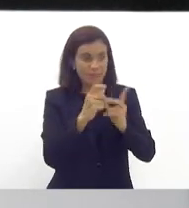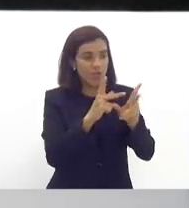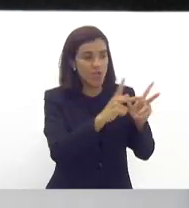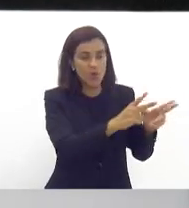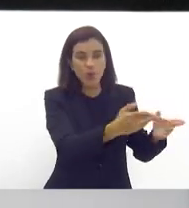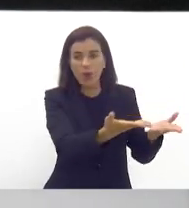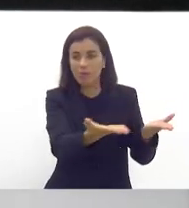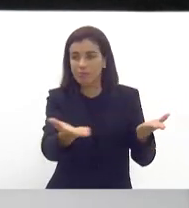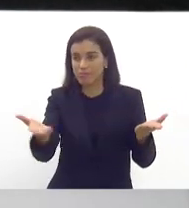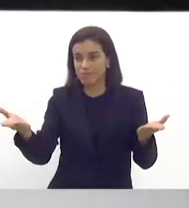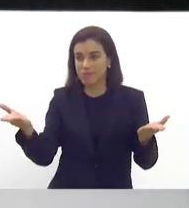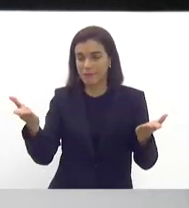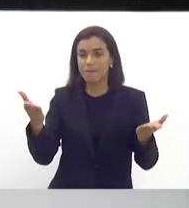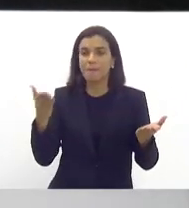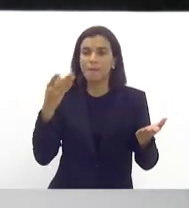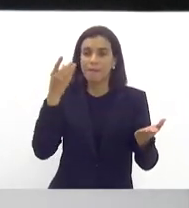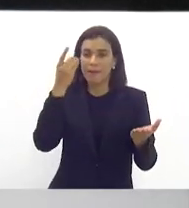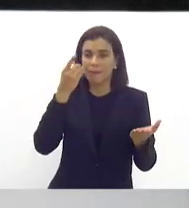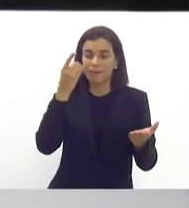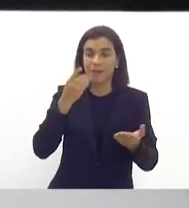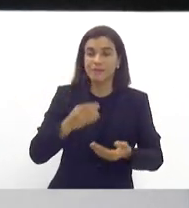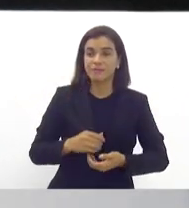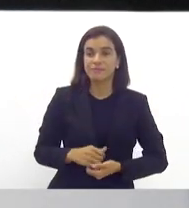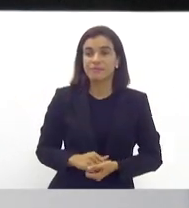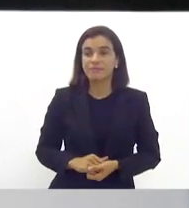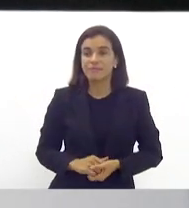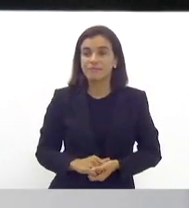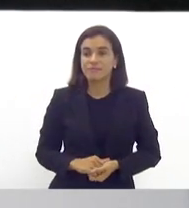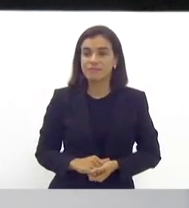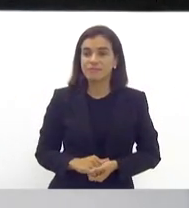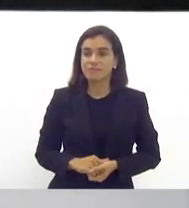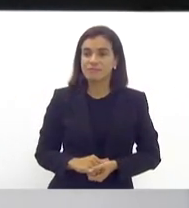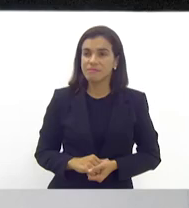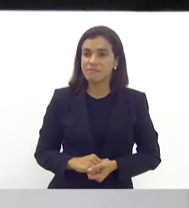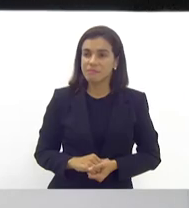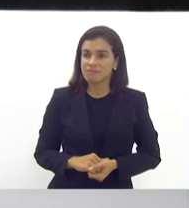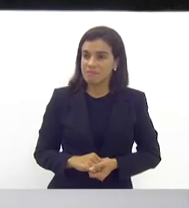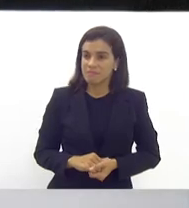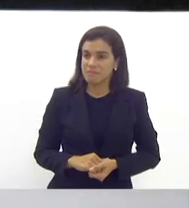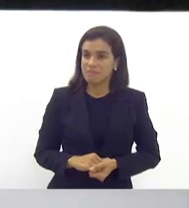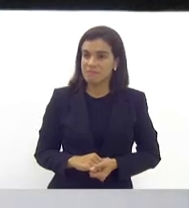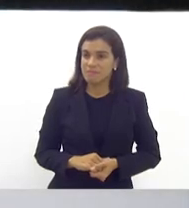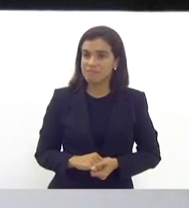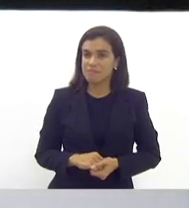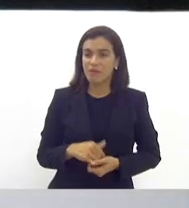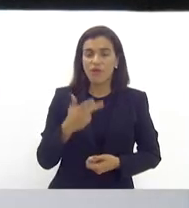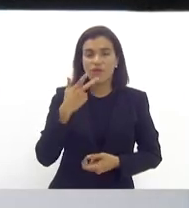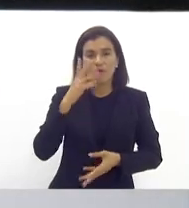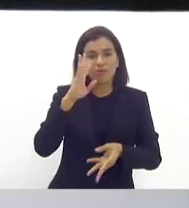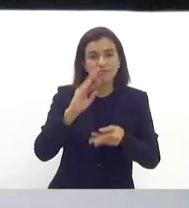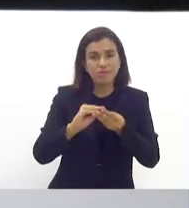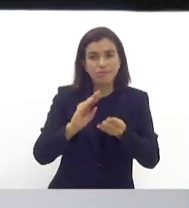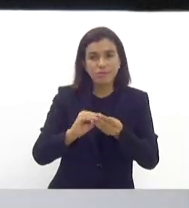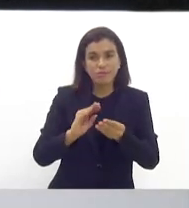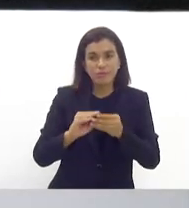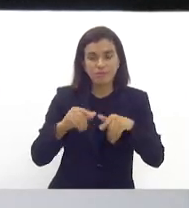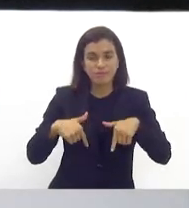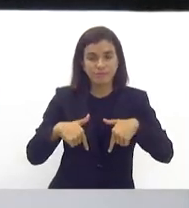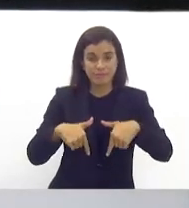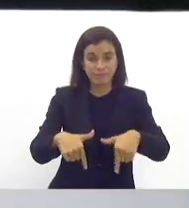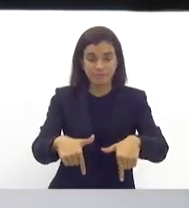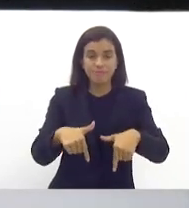deputados os nobres nobres parlamentares Eh vamos iniciar a apresentação vou falar um pouco da atuação da da